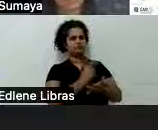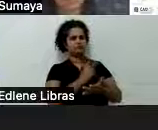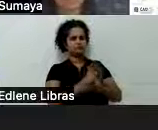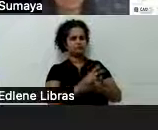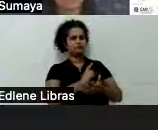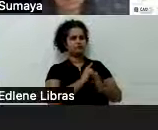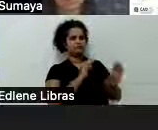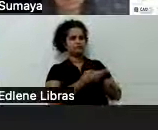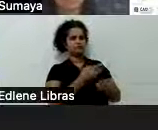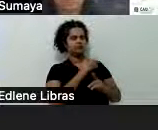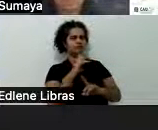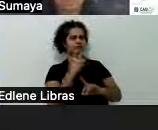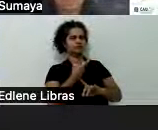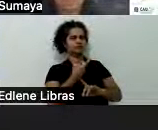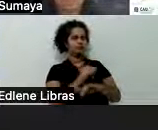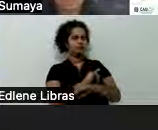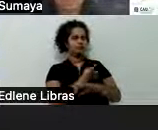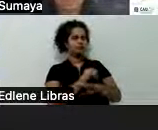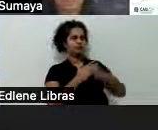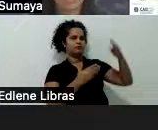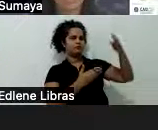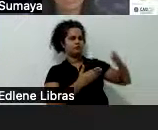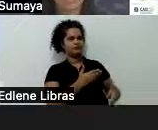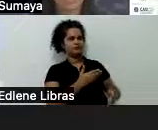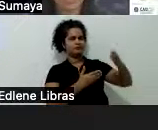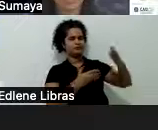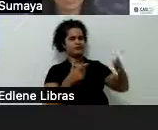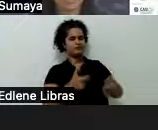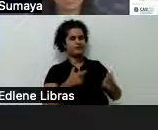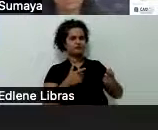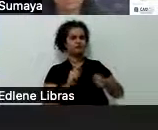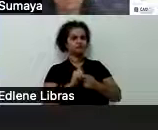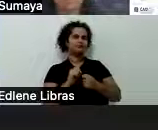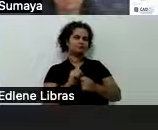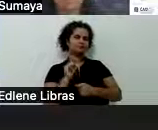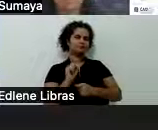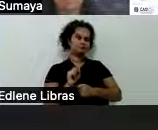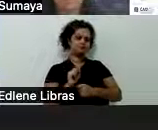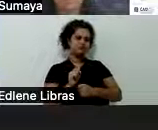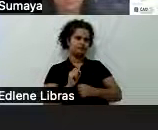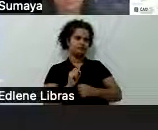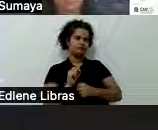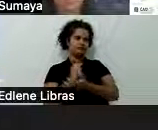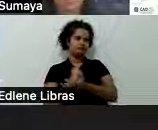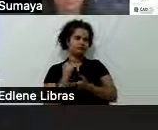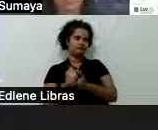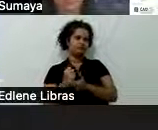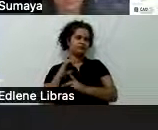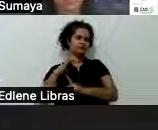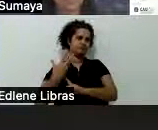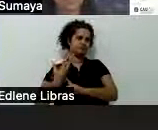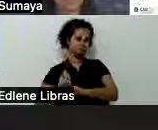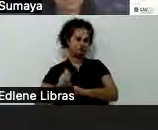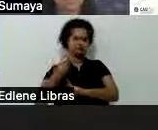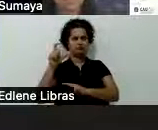Seja lateral ou de fundos. Então, uma prerrogativa também é que se contrate um artista para fazer um